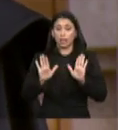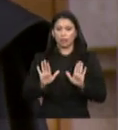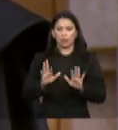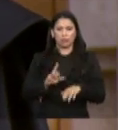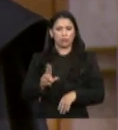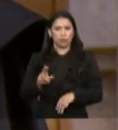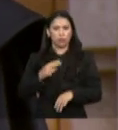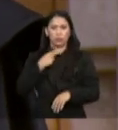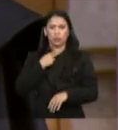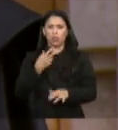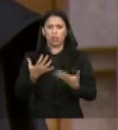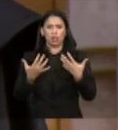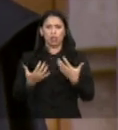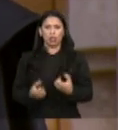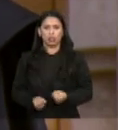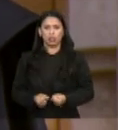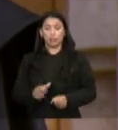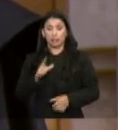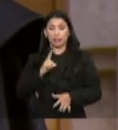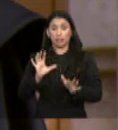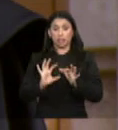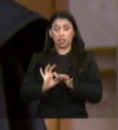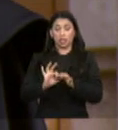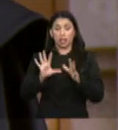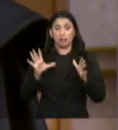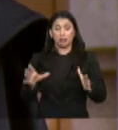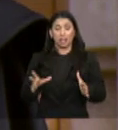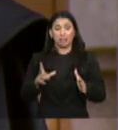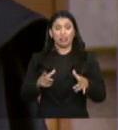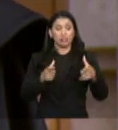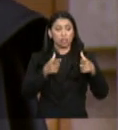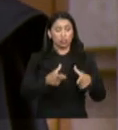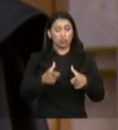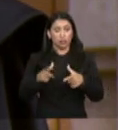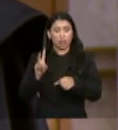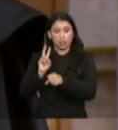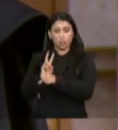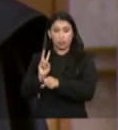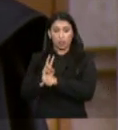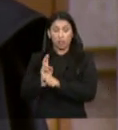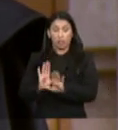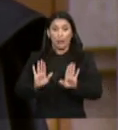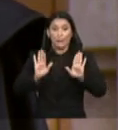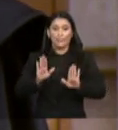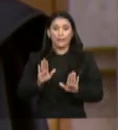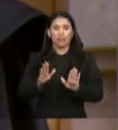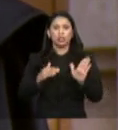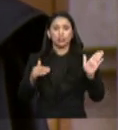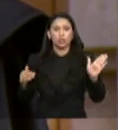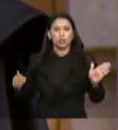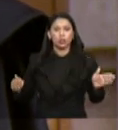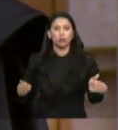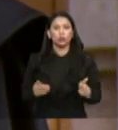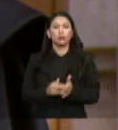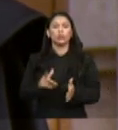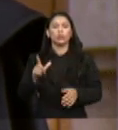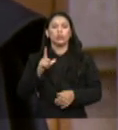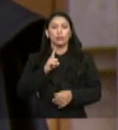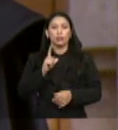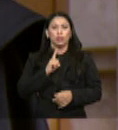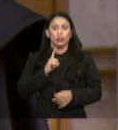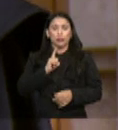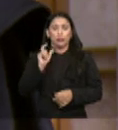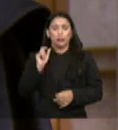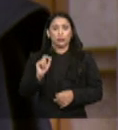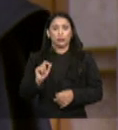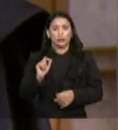se concedendo que se pudessem a brigar a liberdade entre encheiras mais poderosas mas de tudo motejam nestes tempos entre